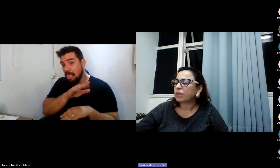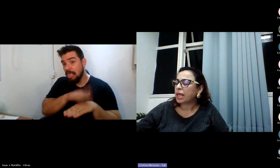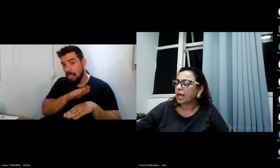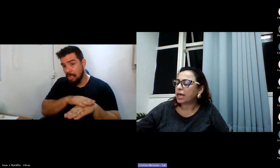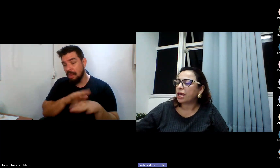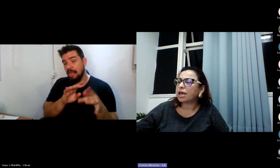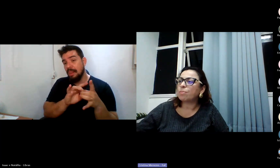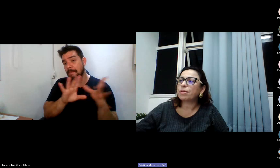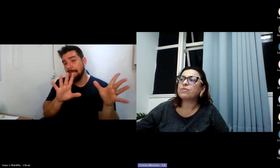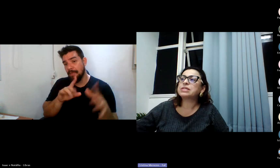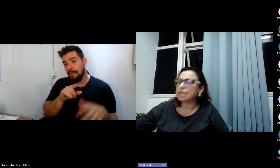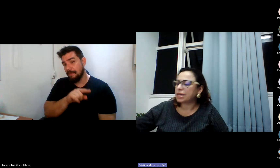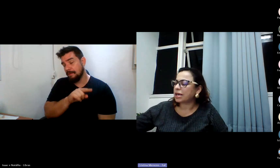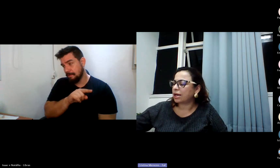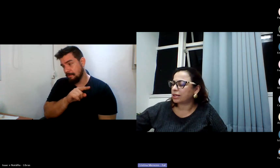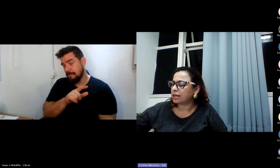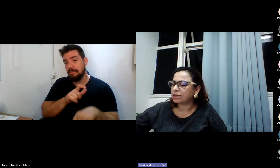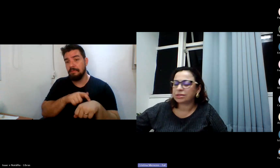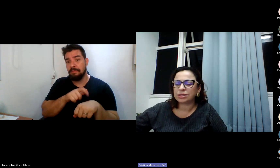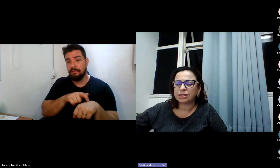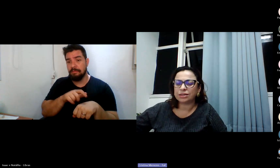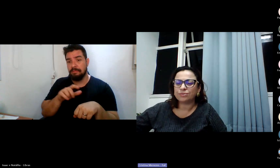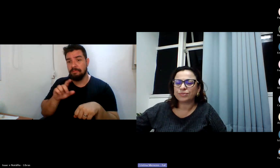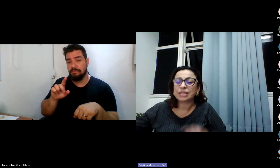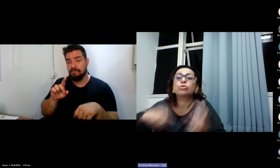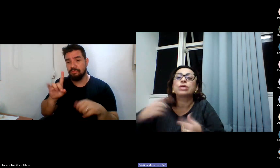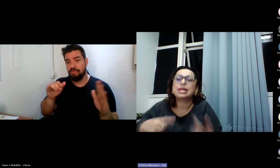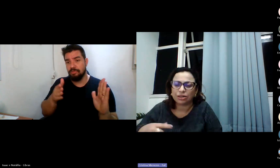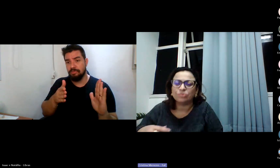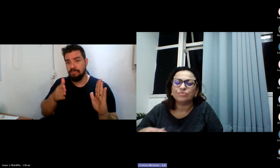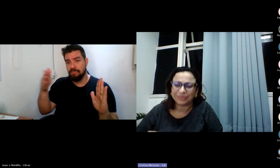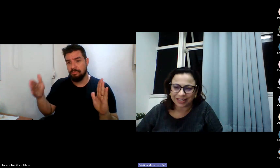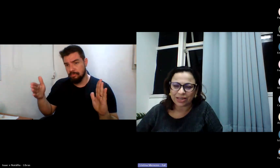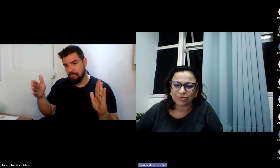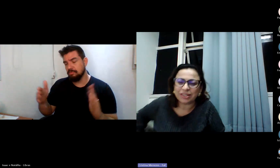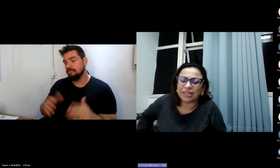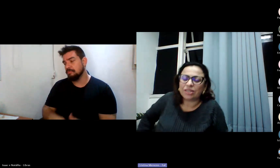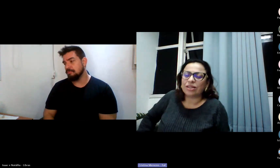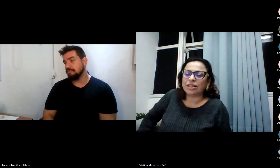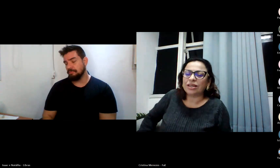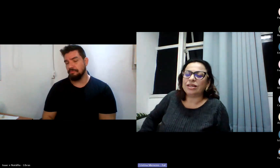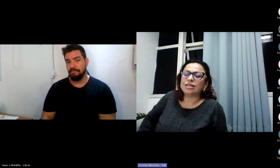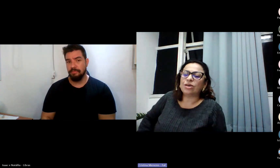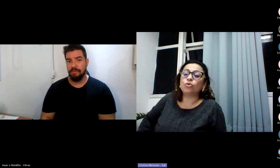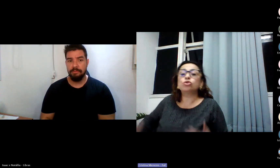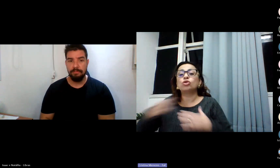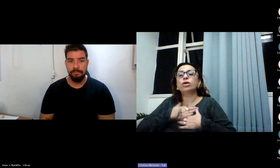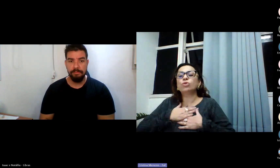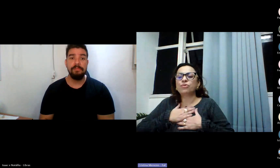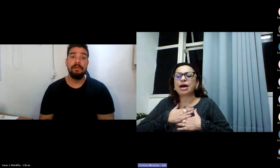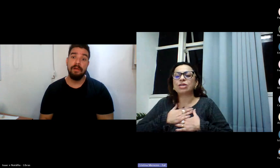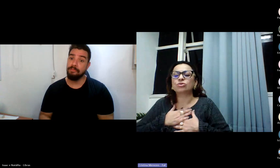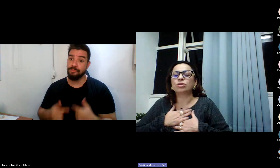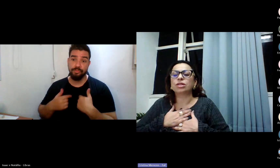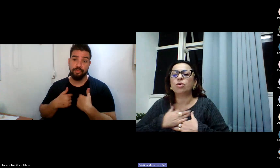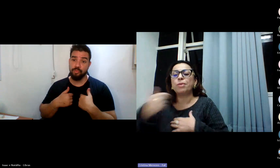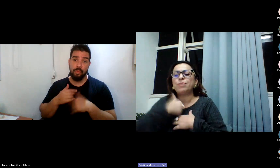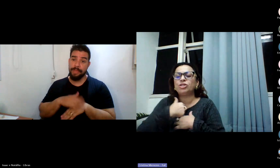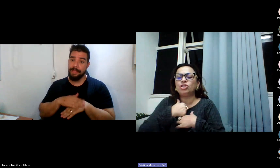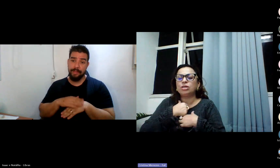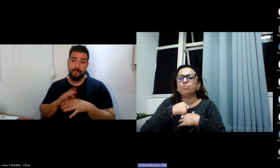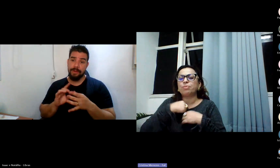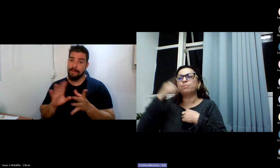acesso para fazer essa alteração, entendeu? Sim, Então, não sou ela eu que faço.